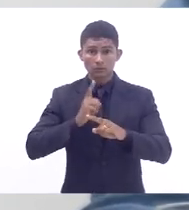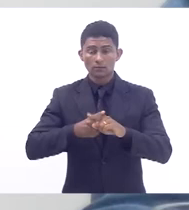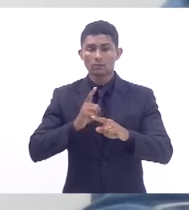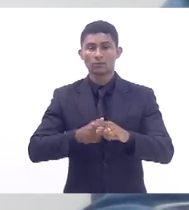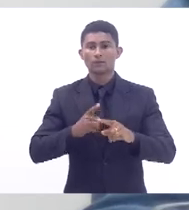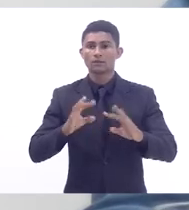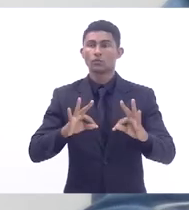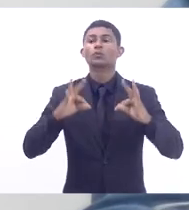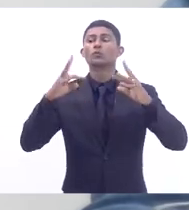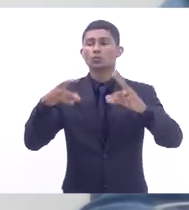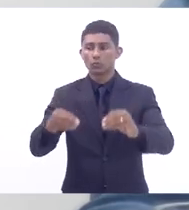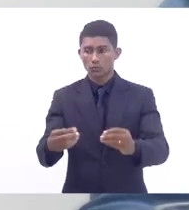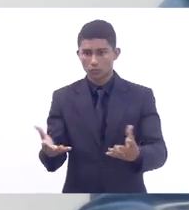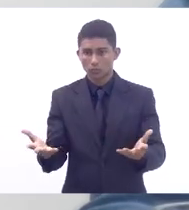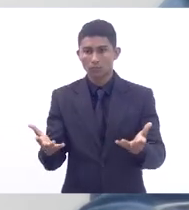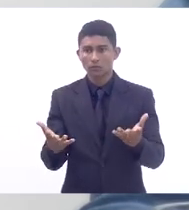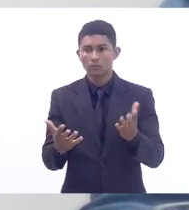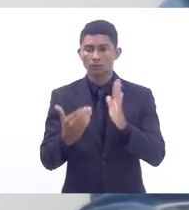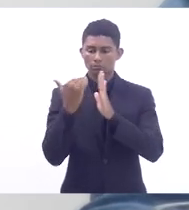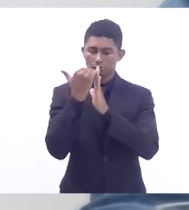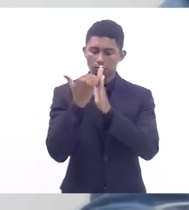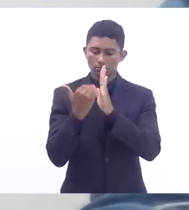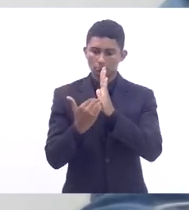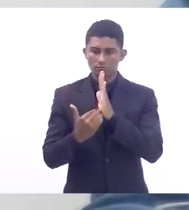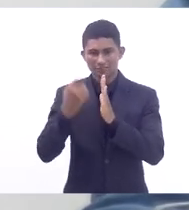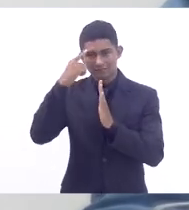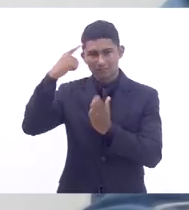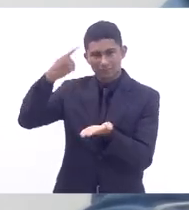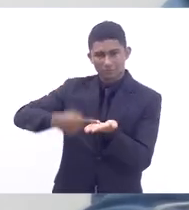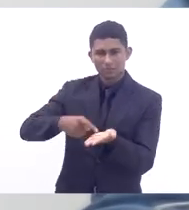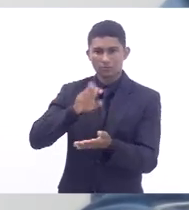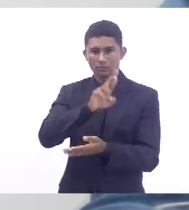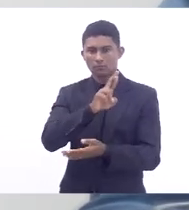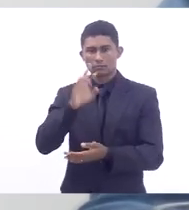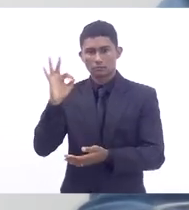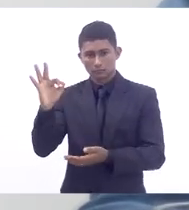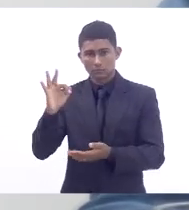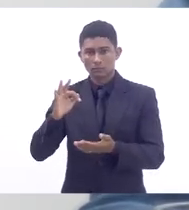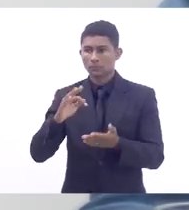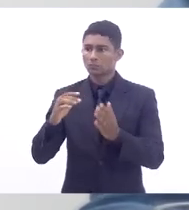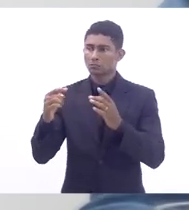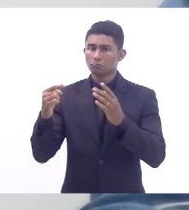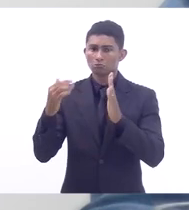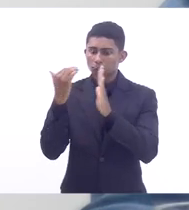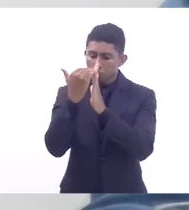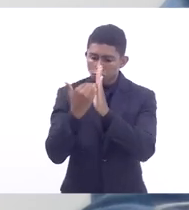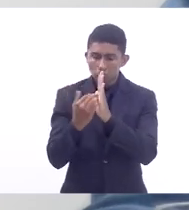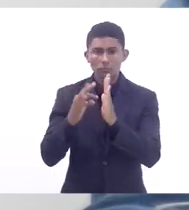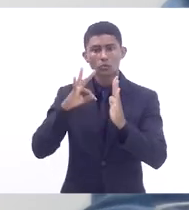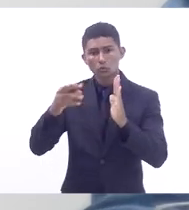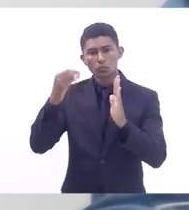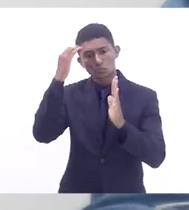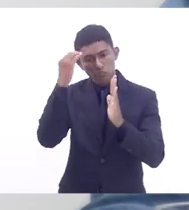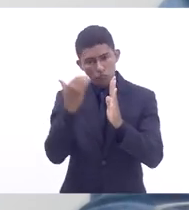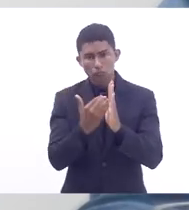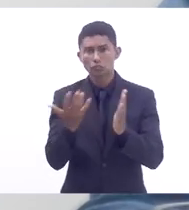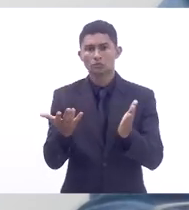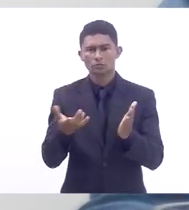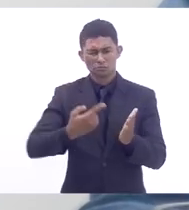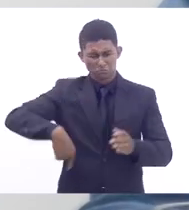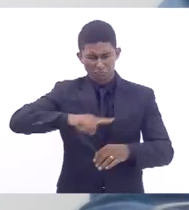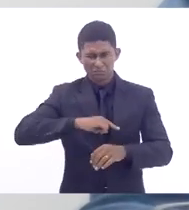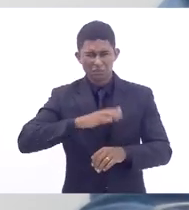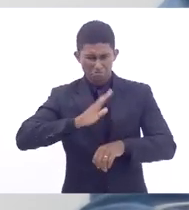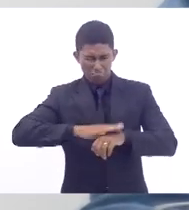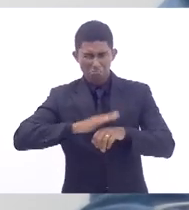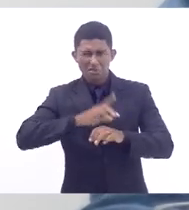próprio Regimento do regime apuração fiscal não tem nada inventado não tem nada é criado